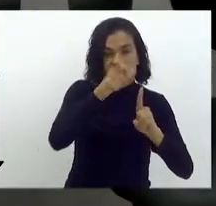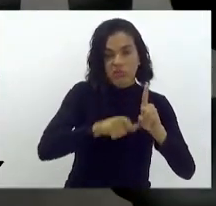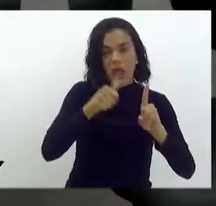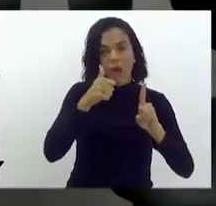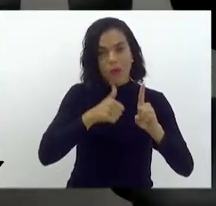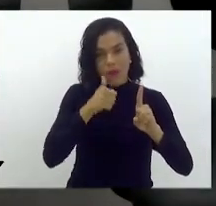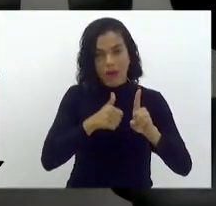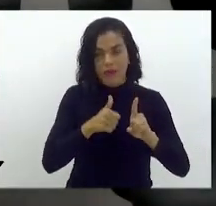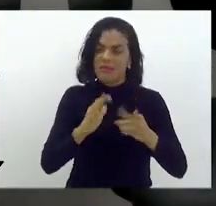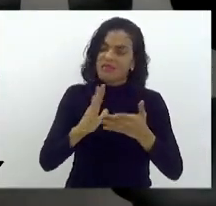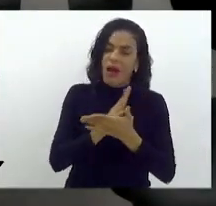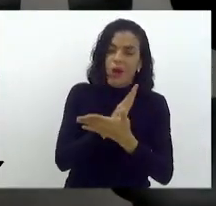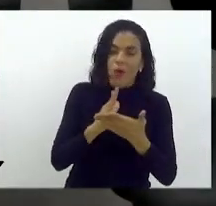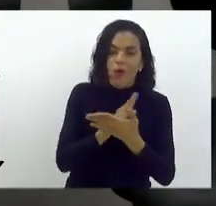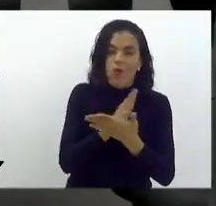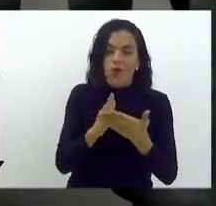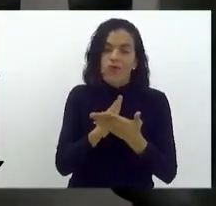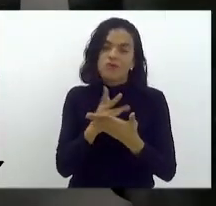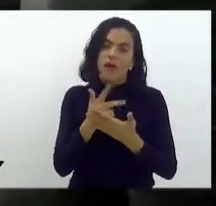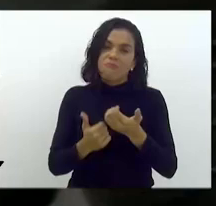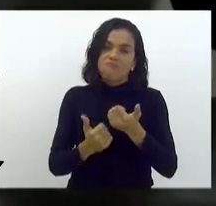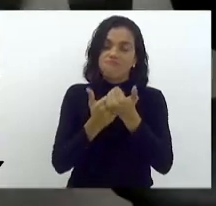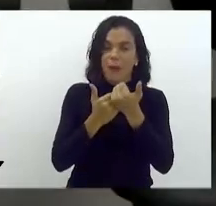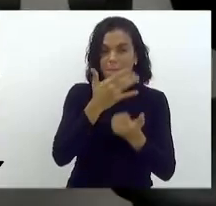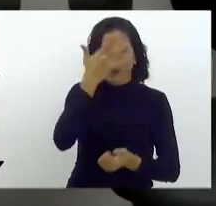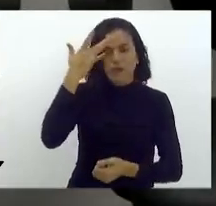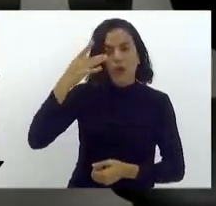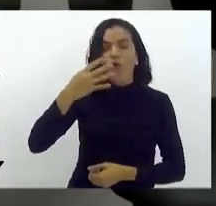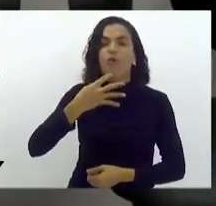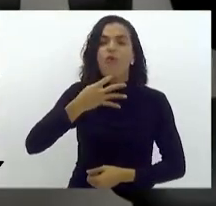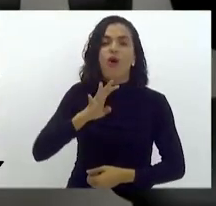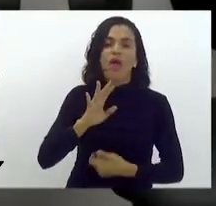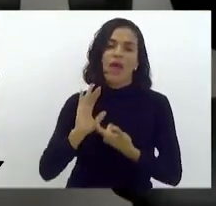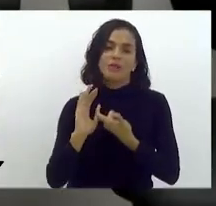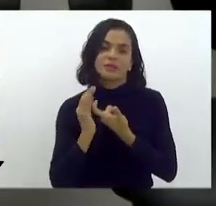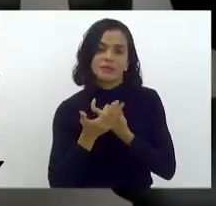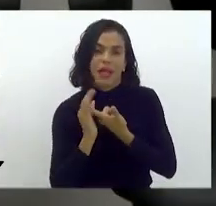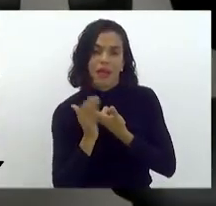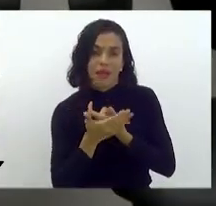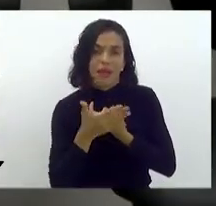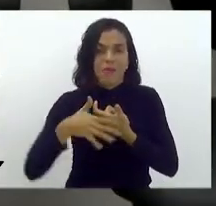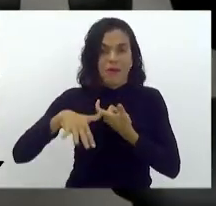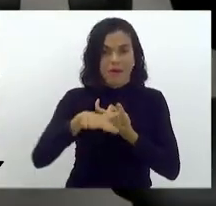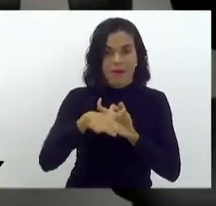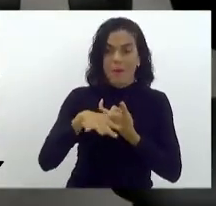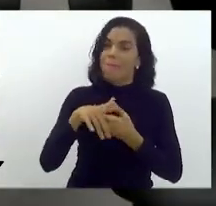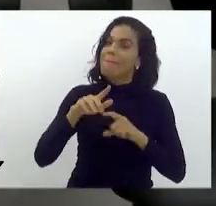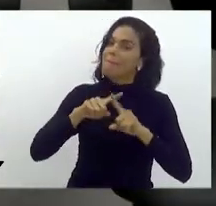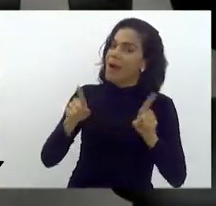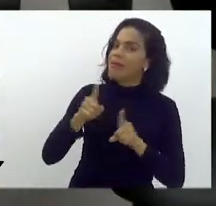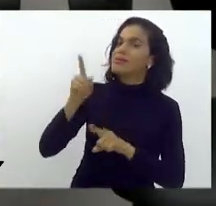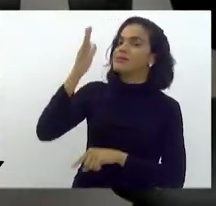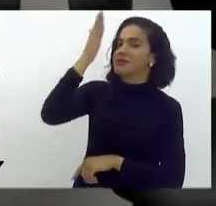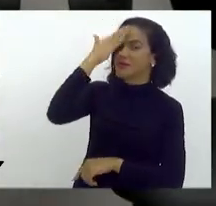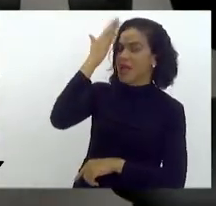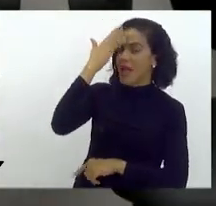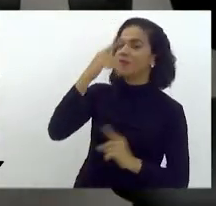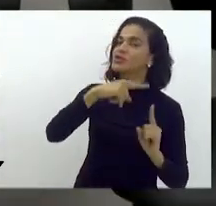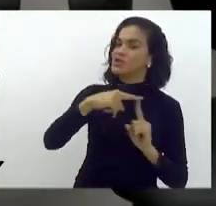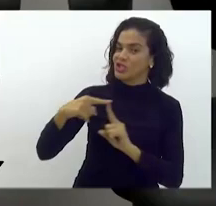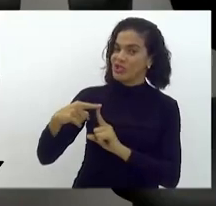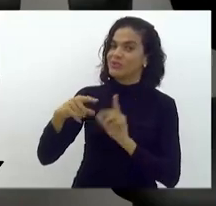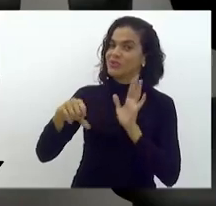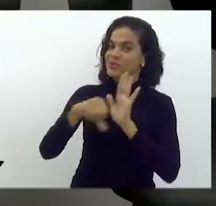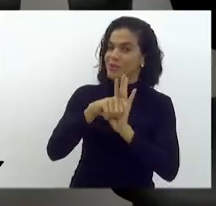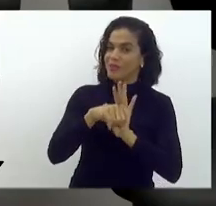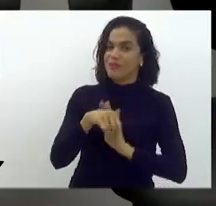alguns aqui só para reforçar a ideia aqueles que não sabem da nomenclatura mas certamente sabem do tipo do crime nós